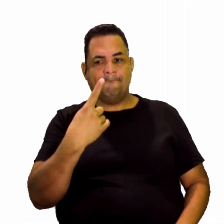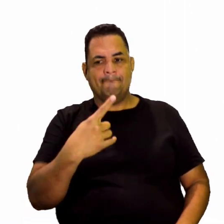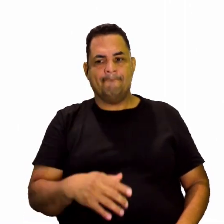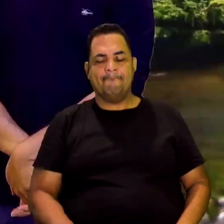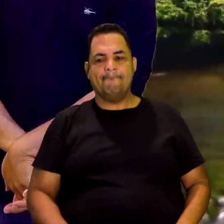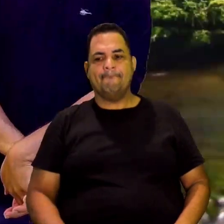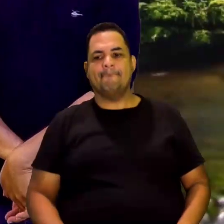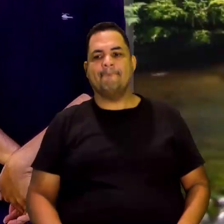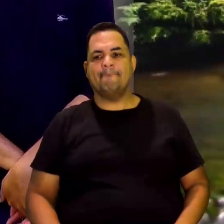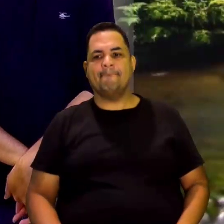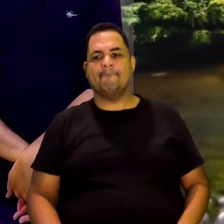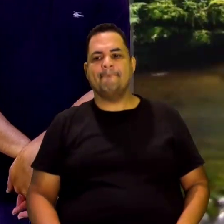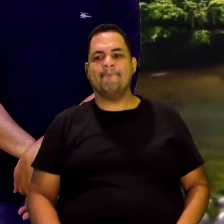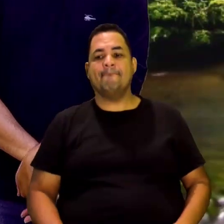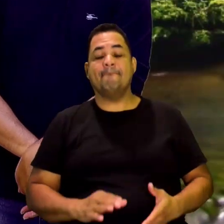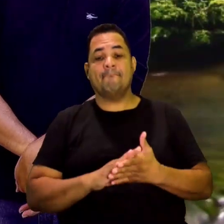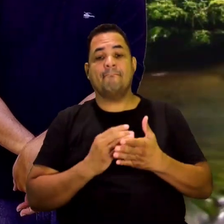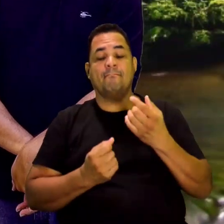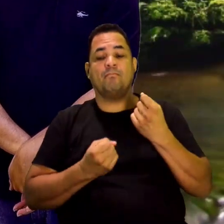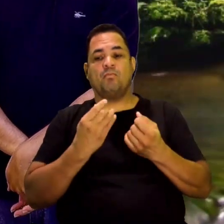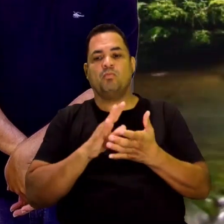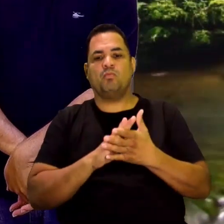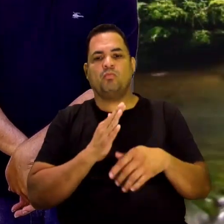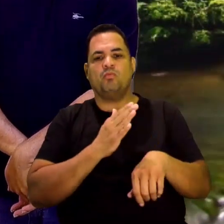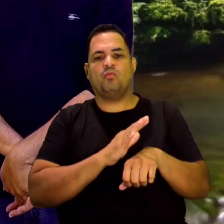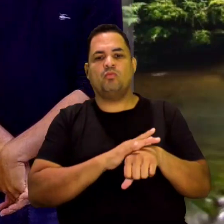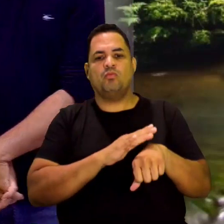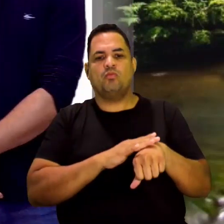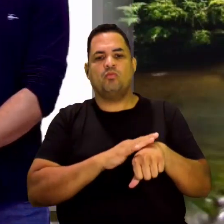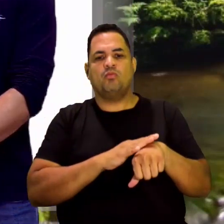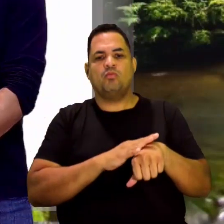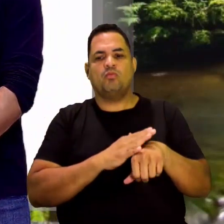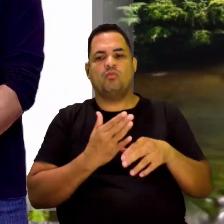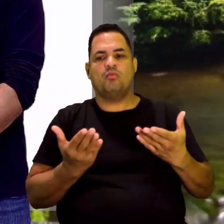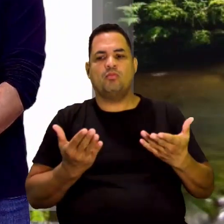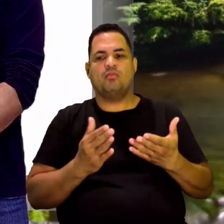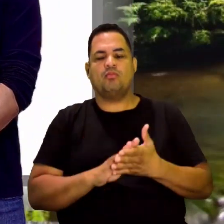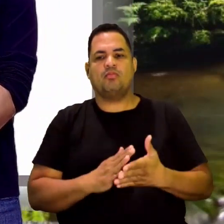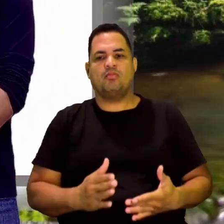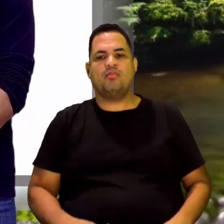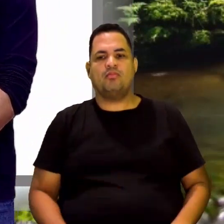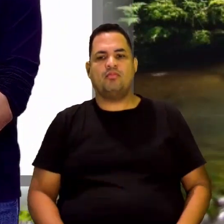observando algumas doenças que são trazidas,